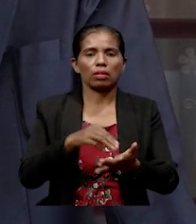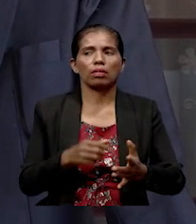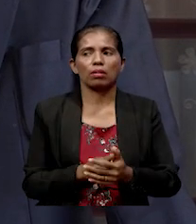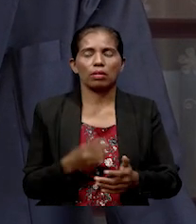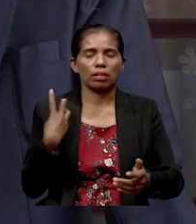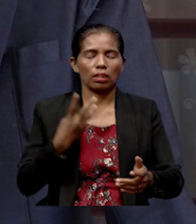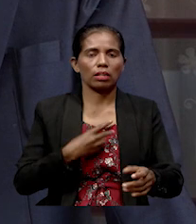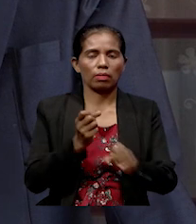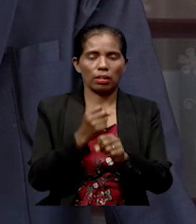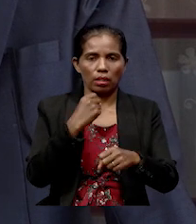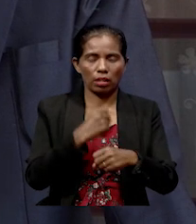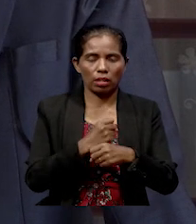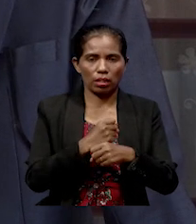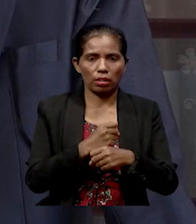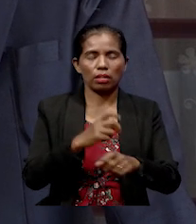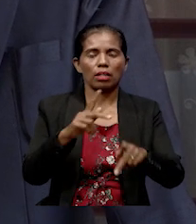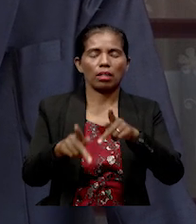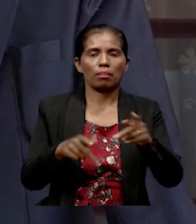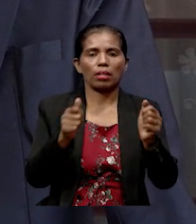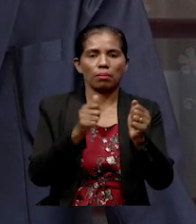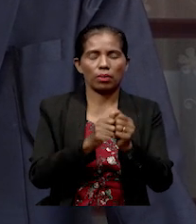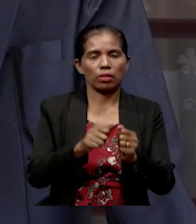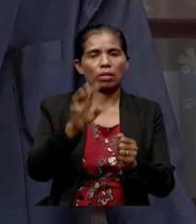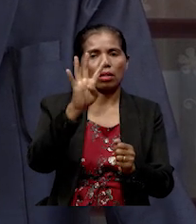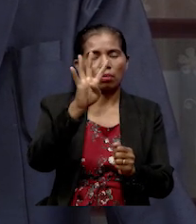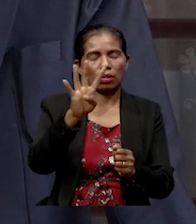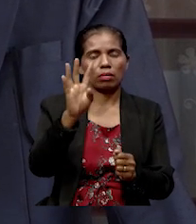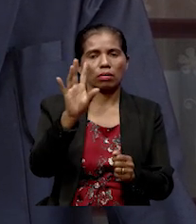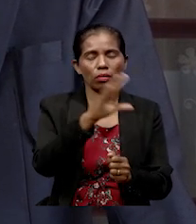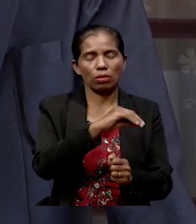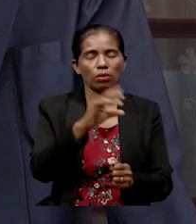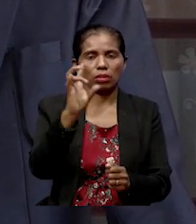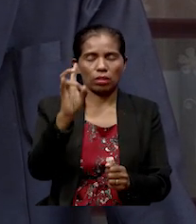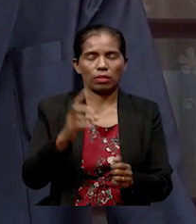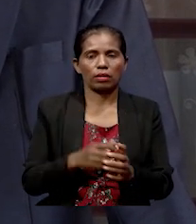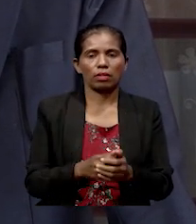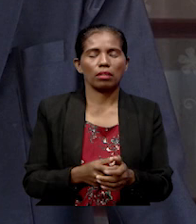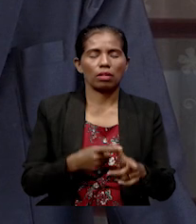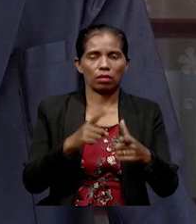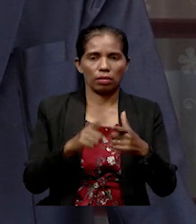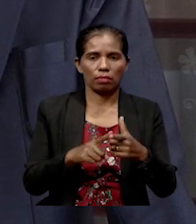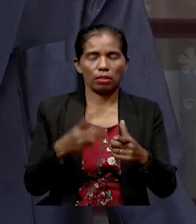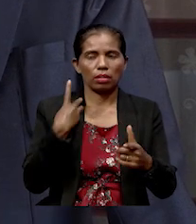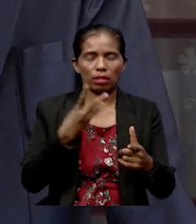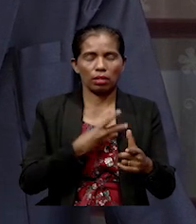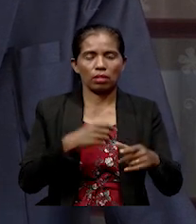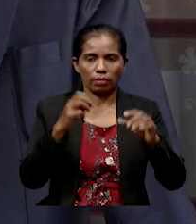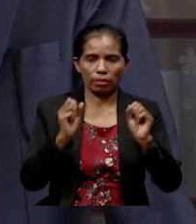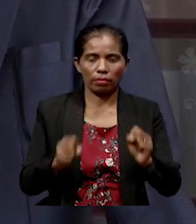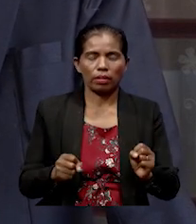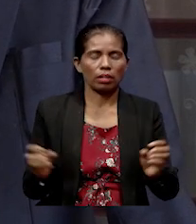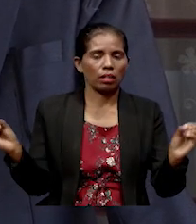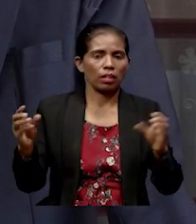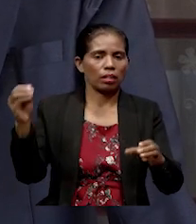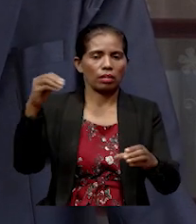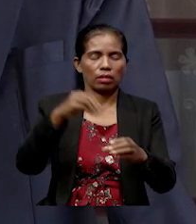o movimento para o Itenema 4 a 7 sira. No Itenema funerável ser nebe, la tama, la